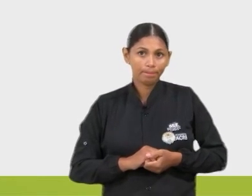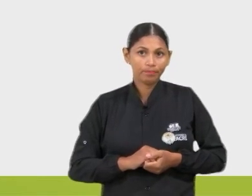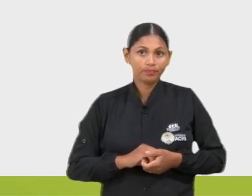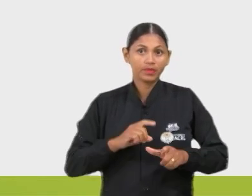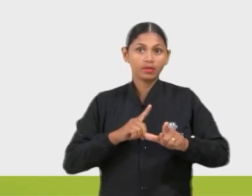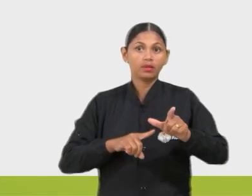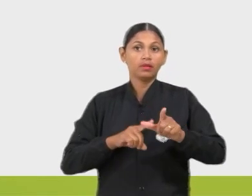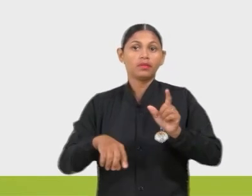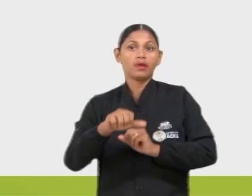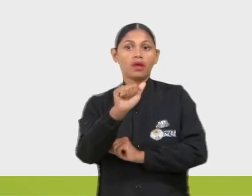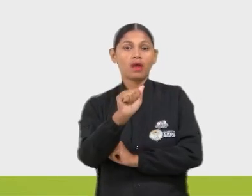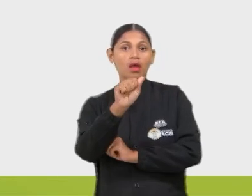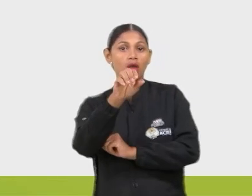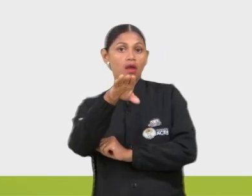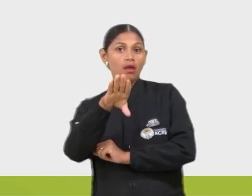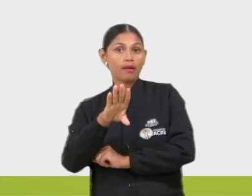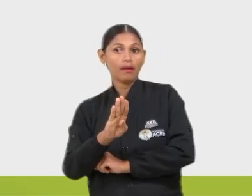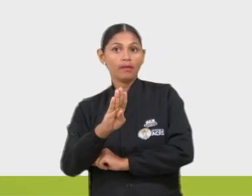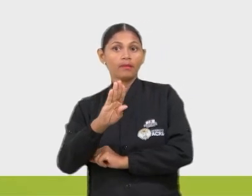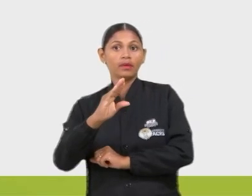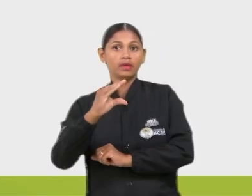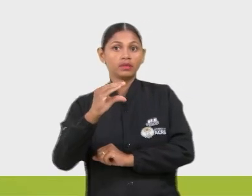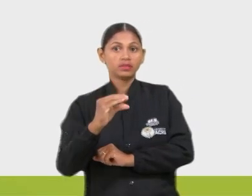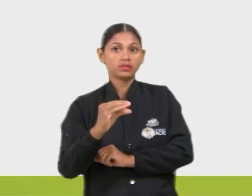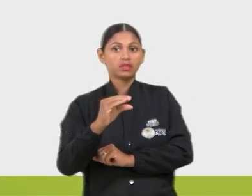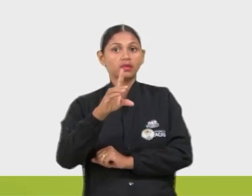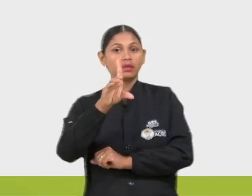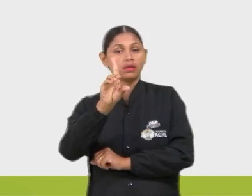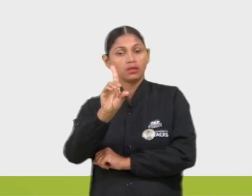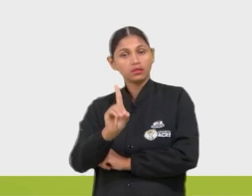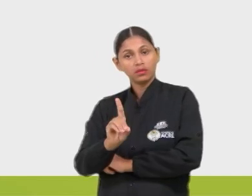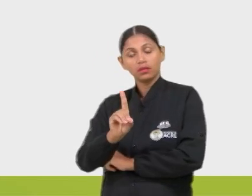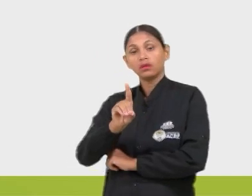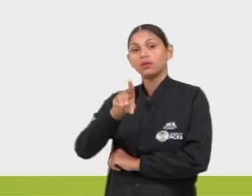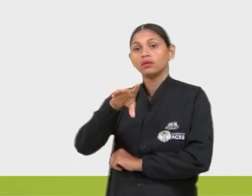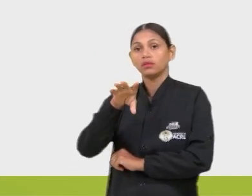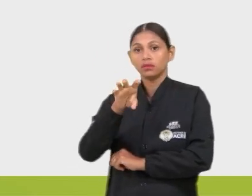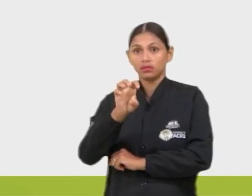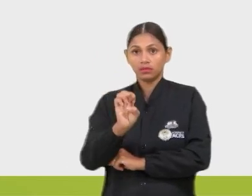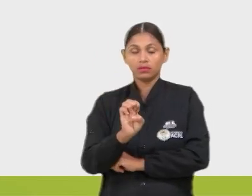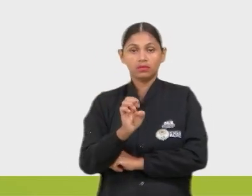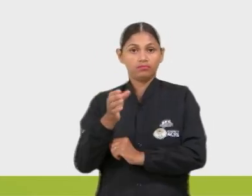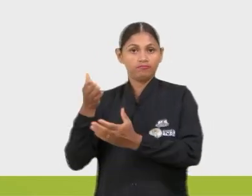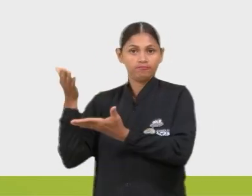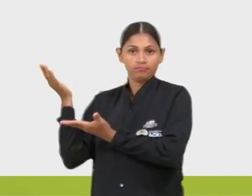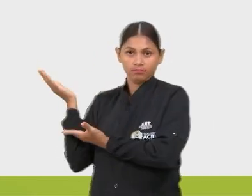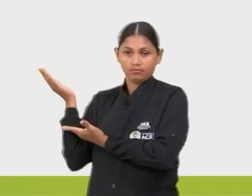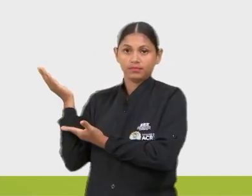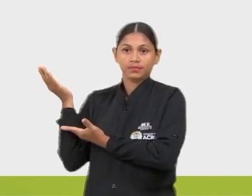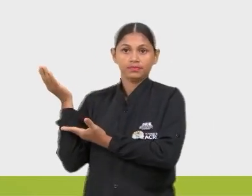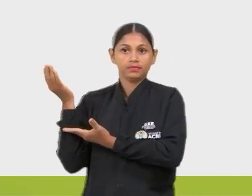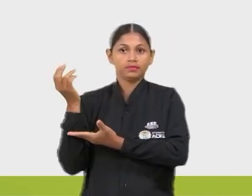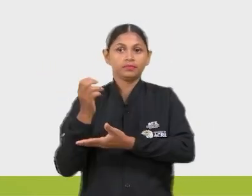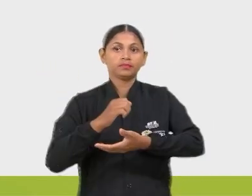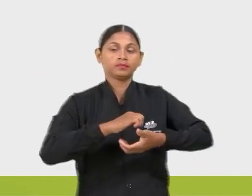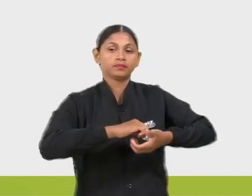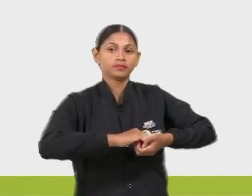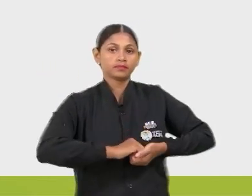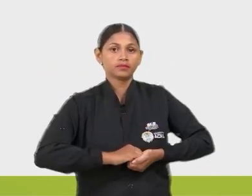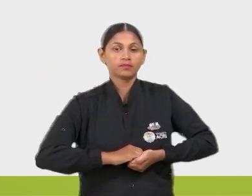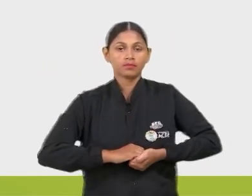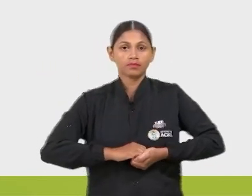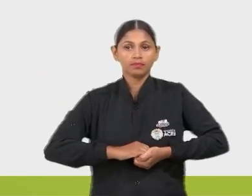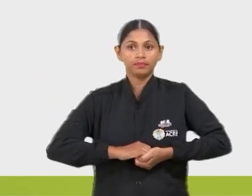B, 1 retângulo e 4 triângulos isósceles. Item C, 2 quadrados e 4 trapézios isósceles. Letra D, 1 quadrado e